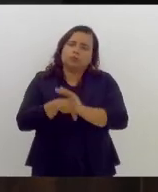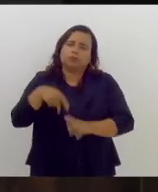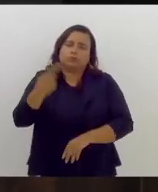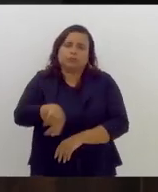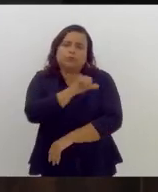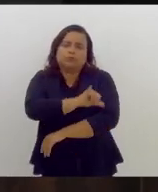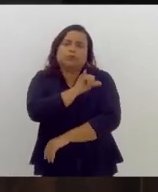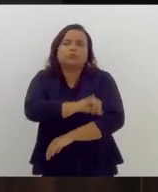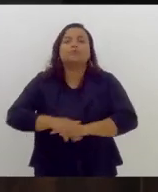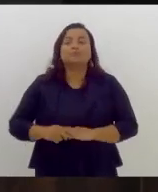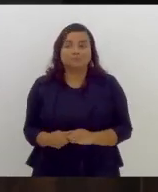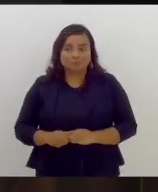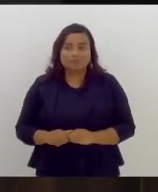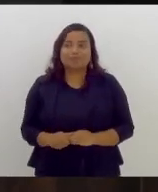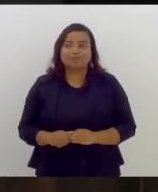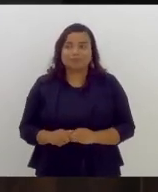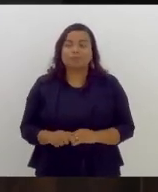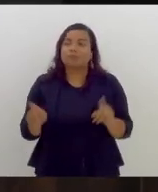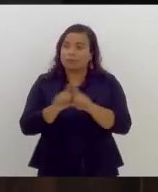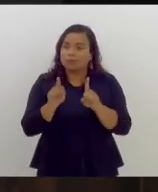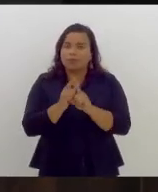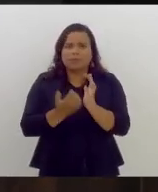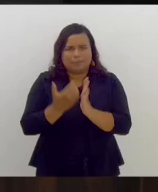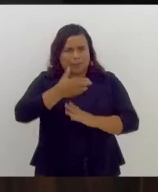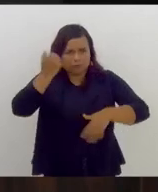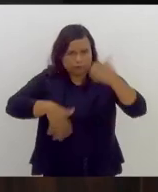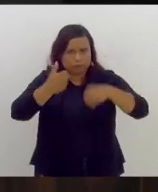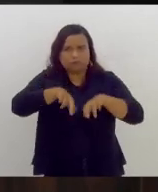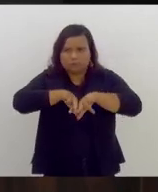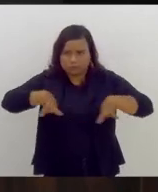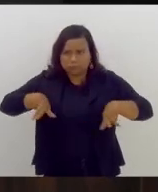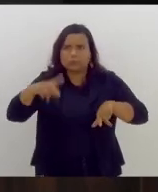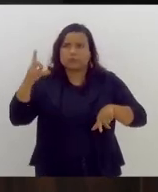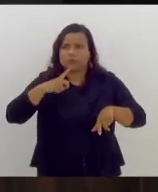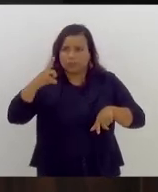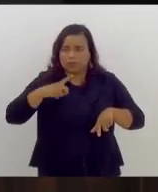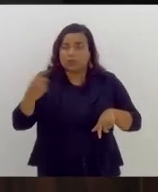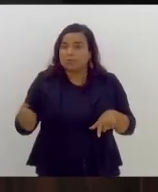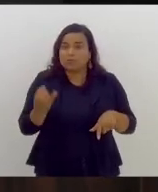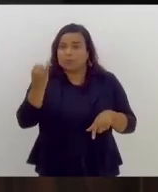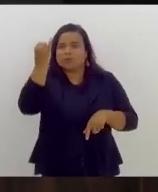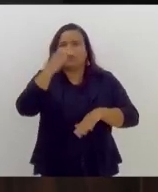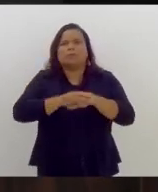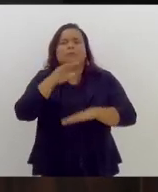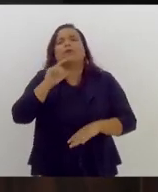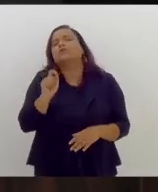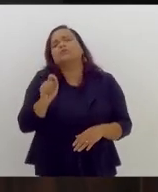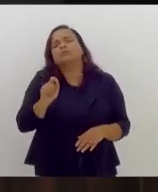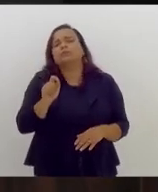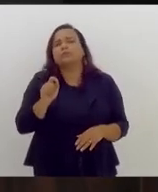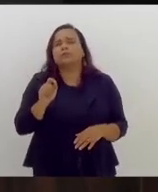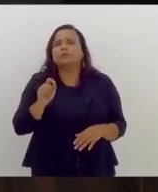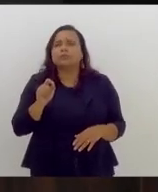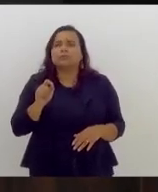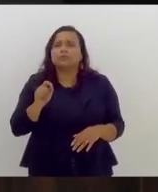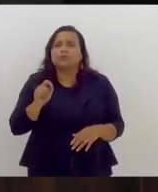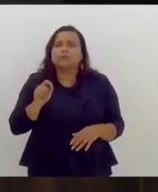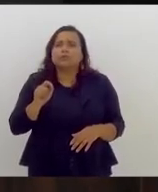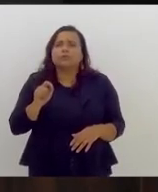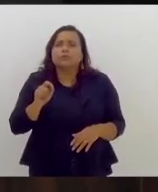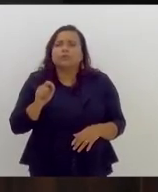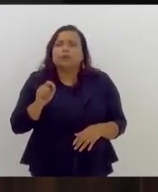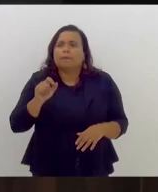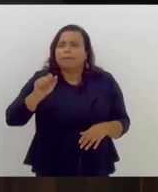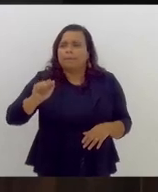fluminense. Além de tudo que eu falei aqui, o mais importante disso tudo, que